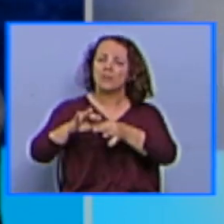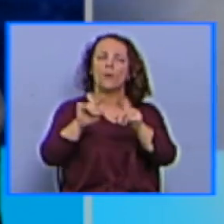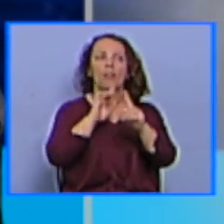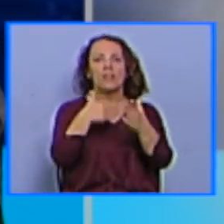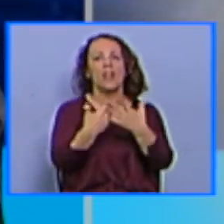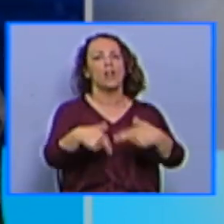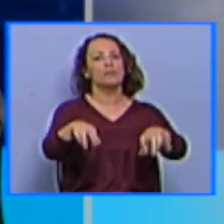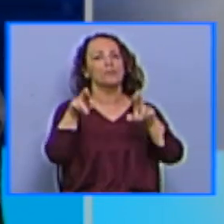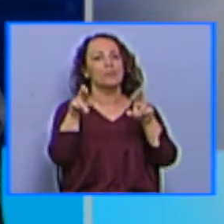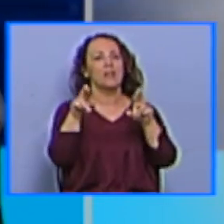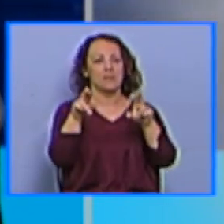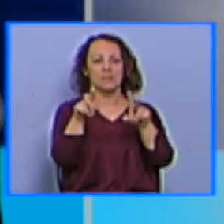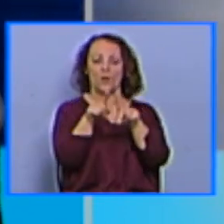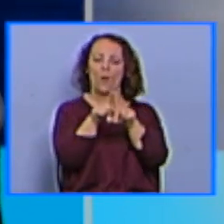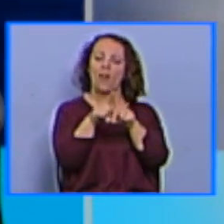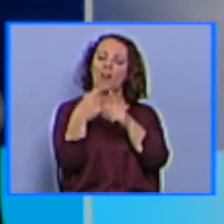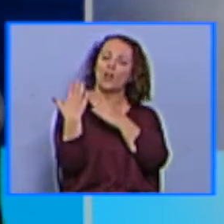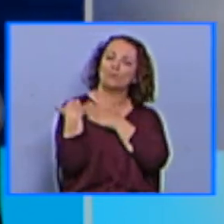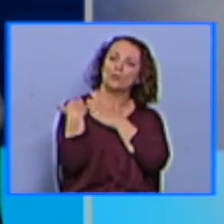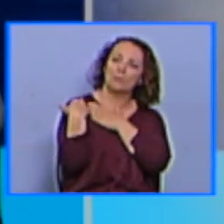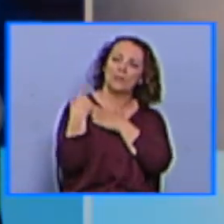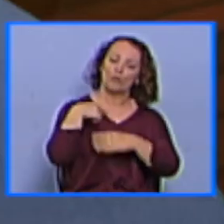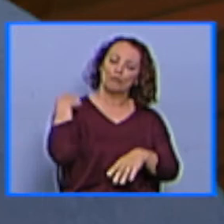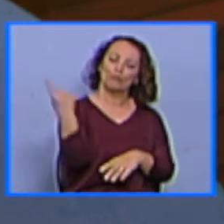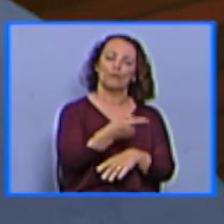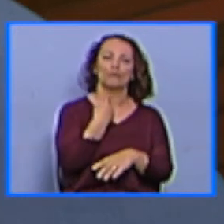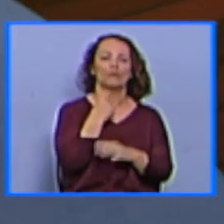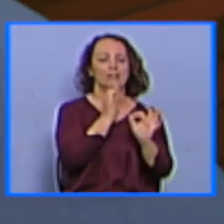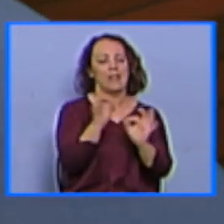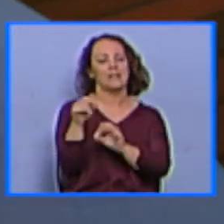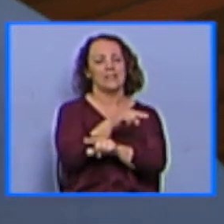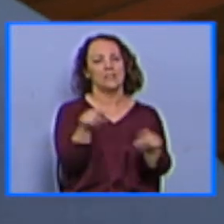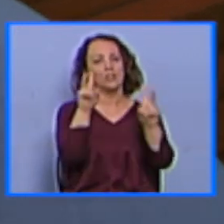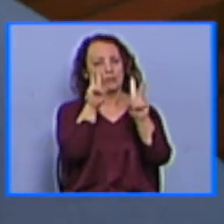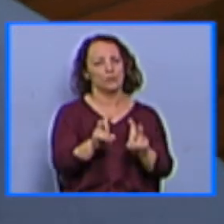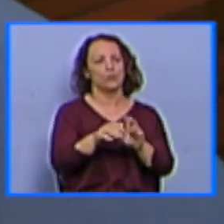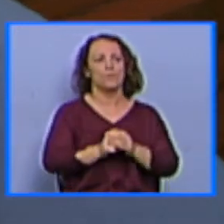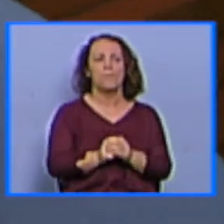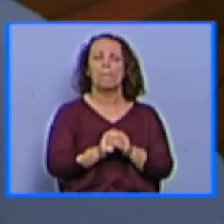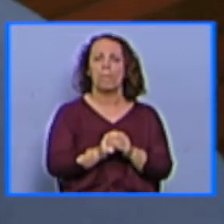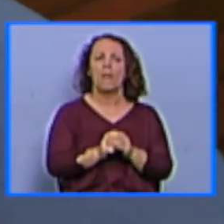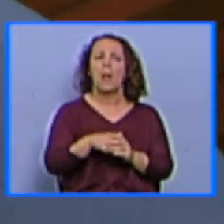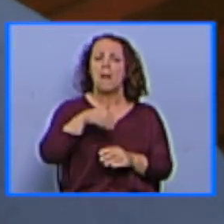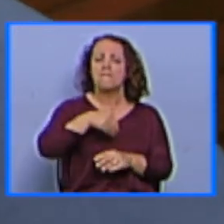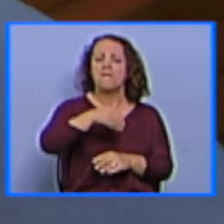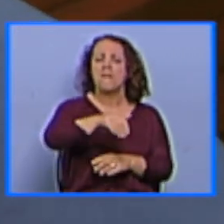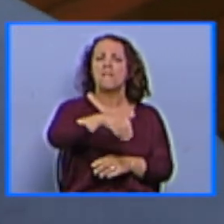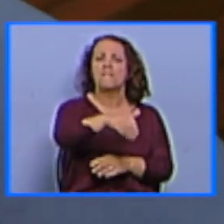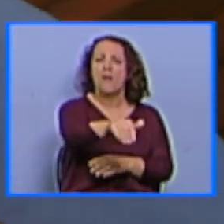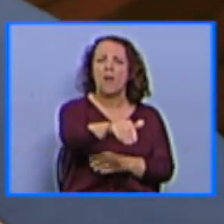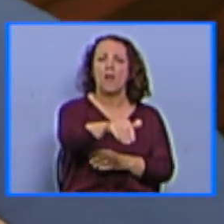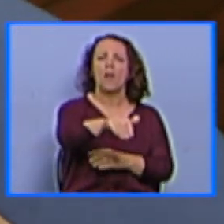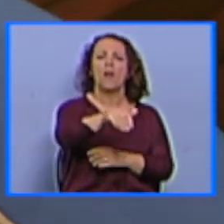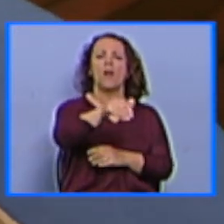mas é a responsabilidade para que todos cuidemos deste aspecto tão essencial. As próximas indicações serão, então, da forma